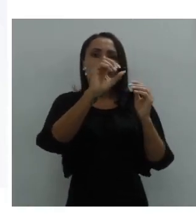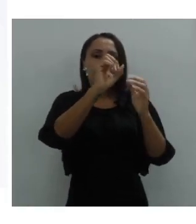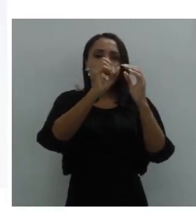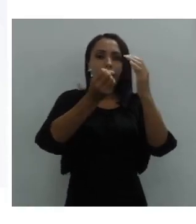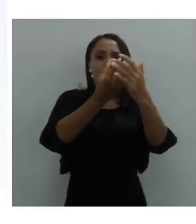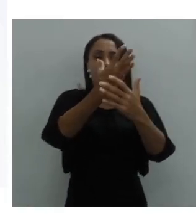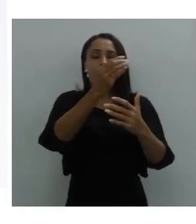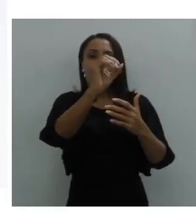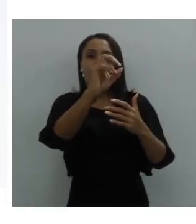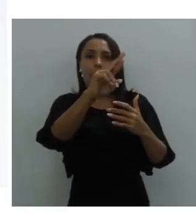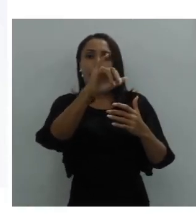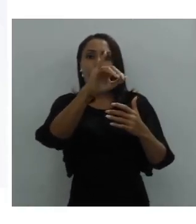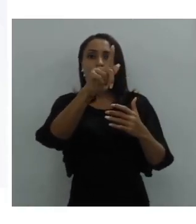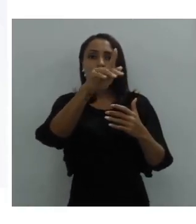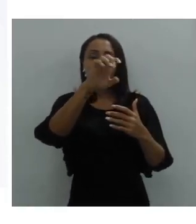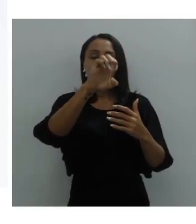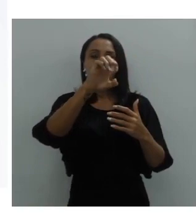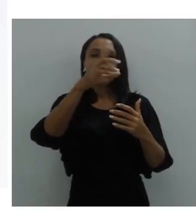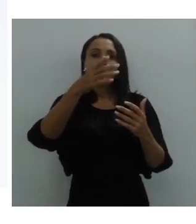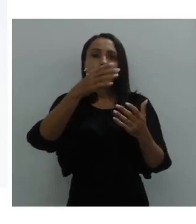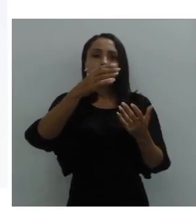um ângulo de 0 graus.